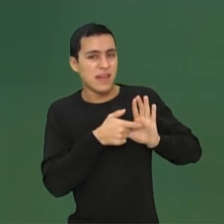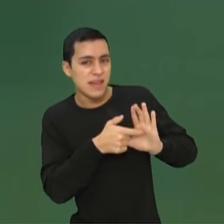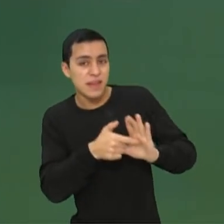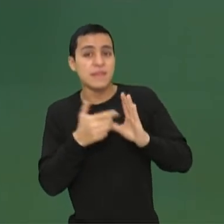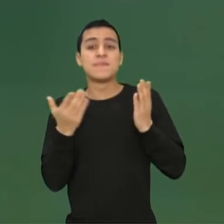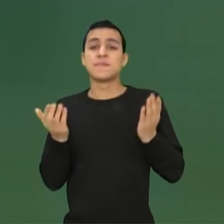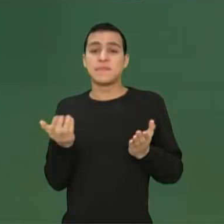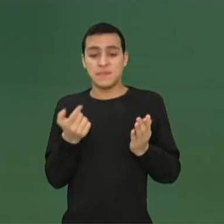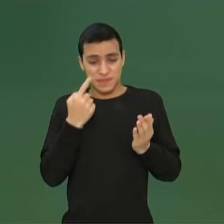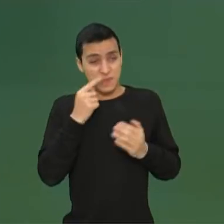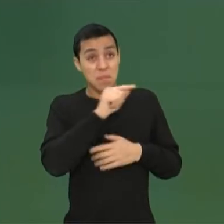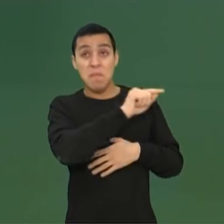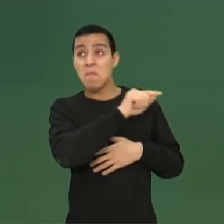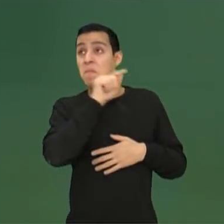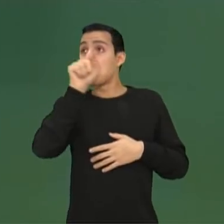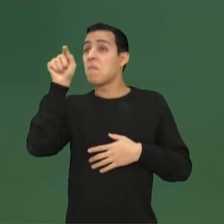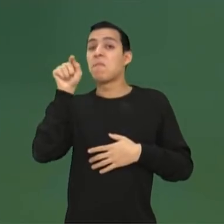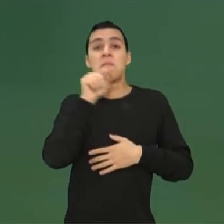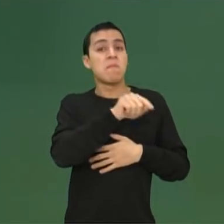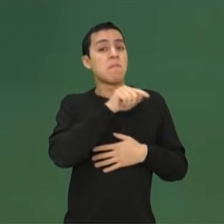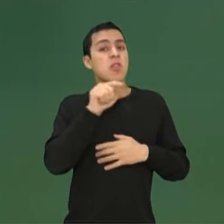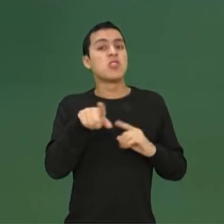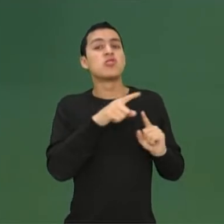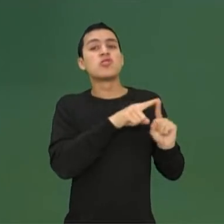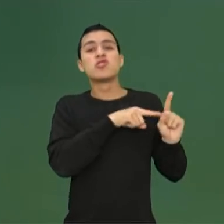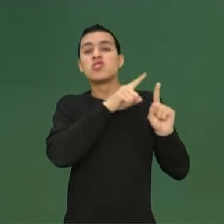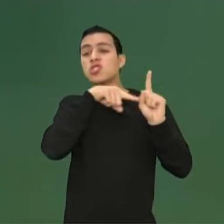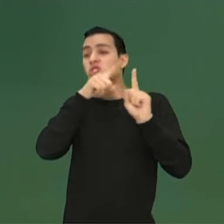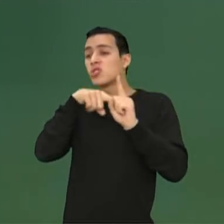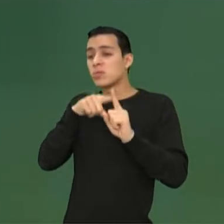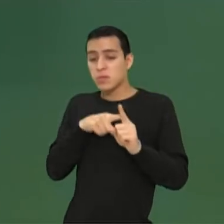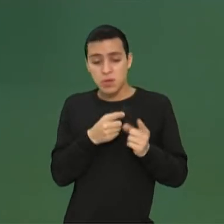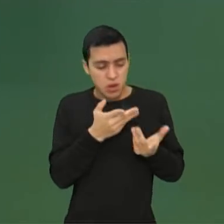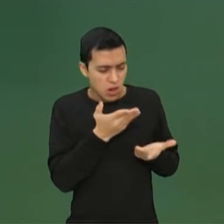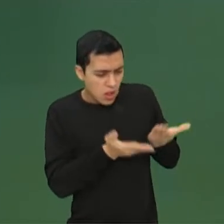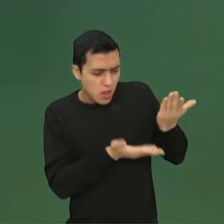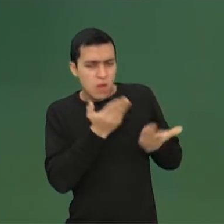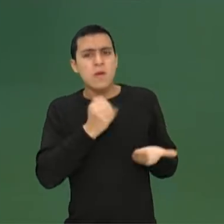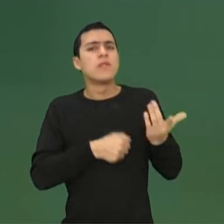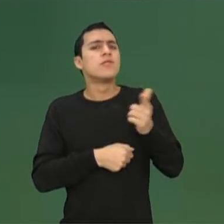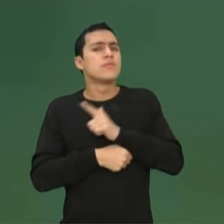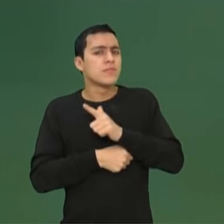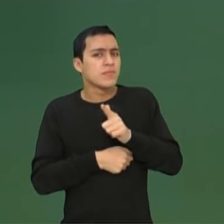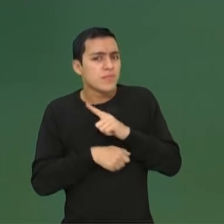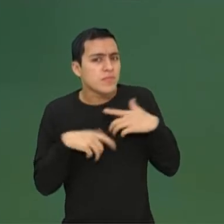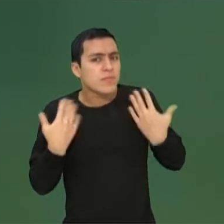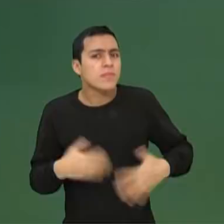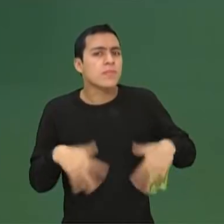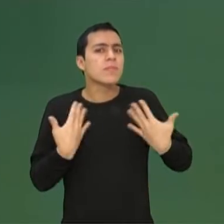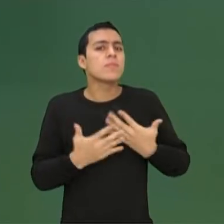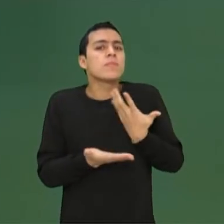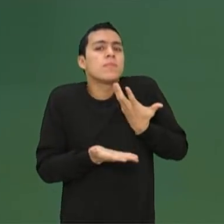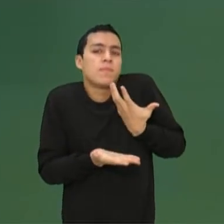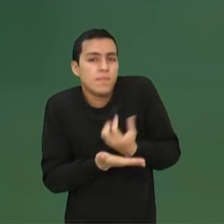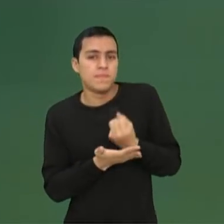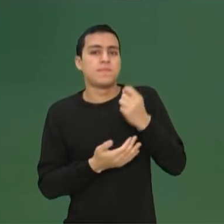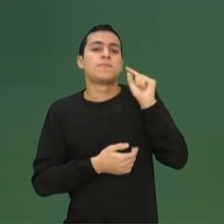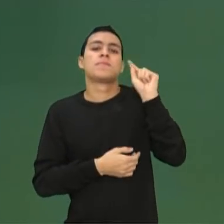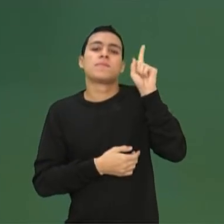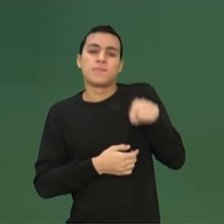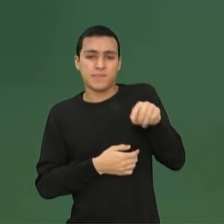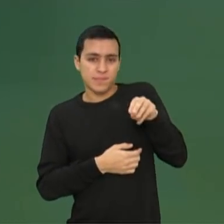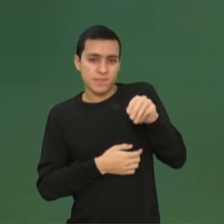Veja a infinidade de tipos de balança que nós temos que registram a